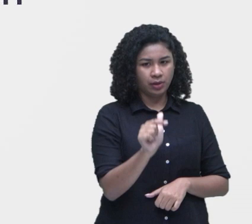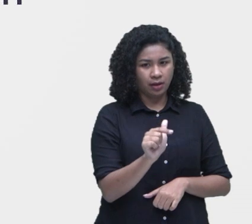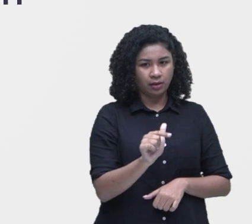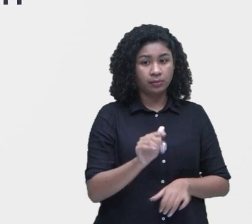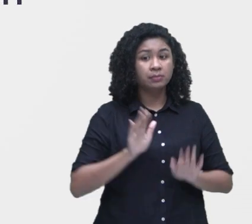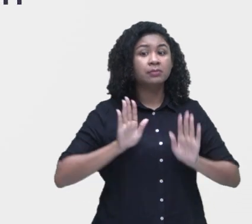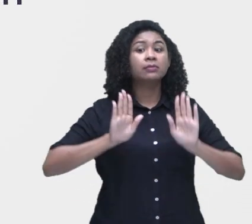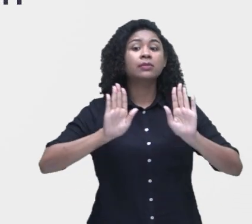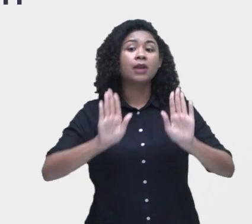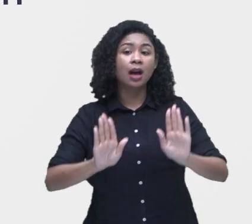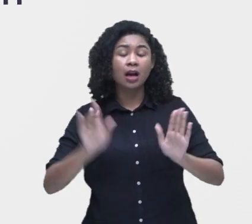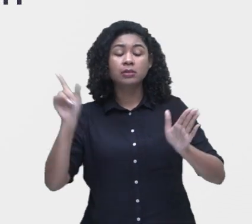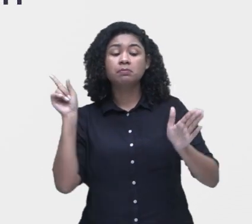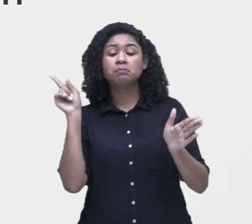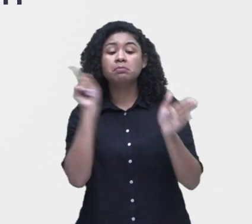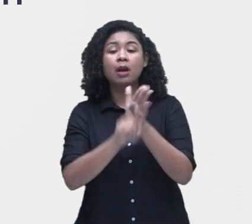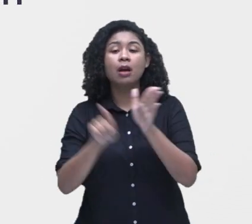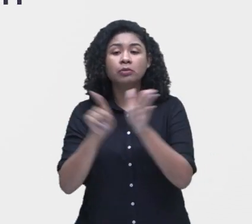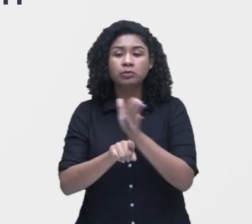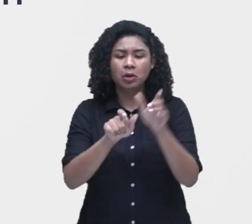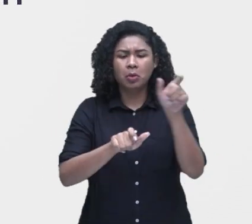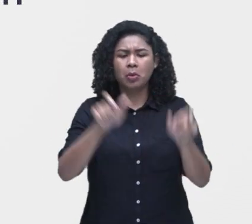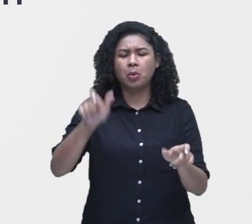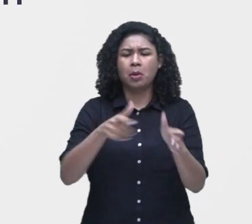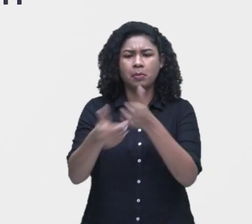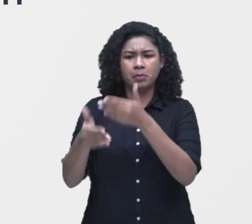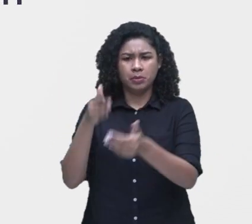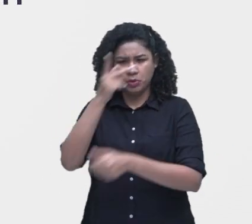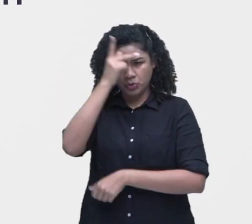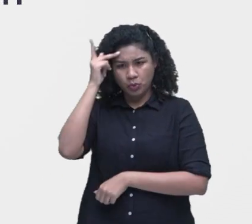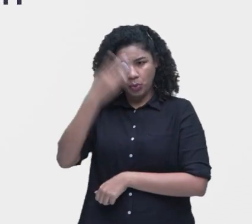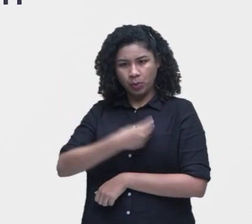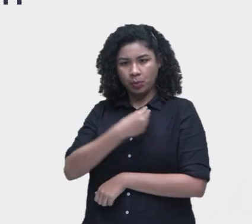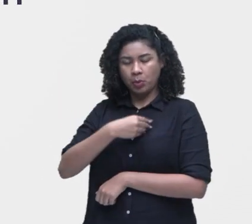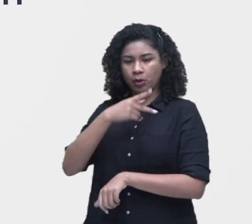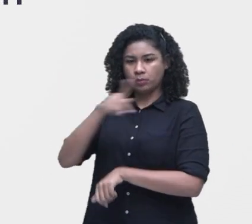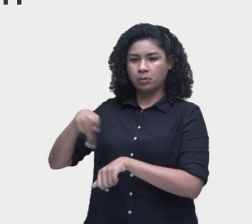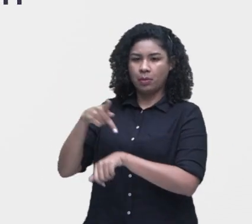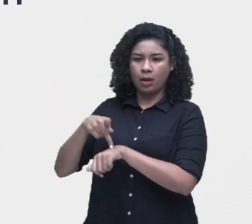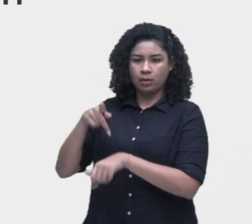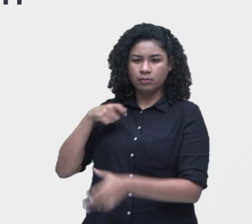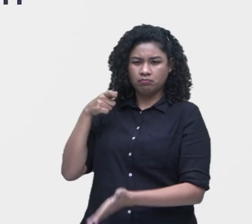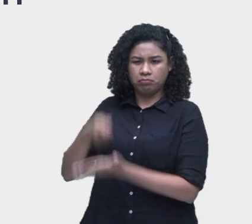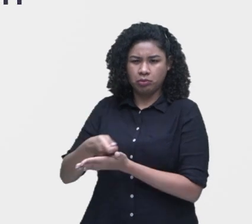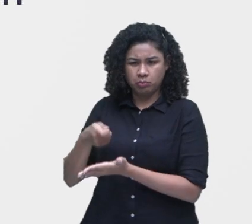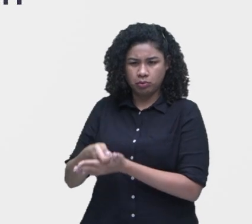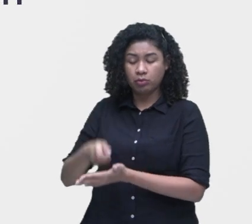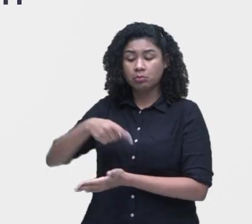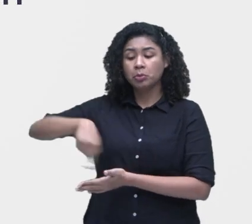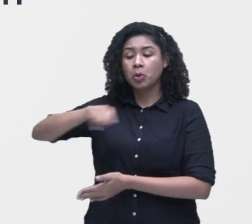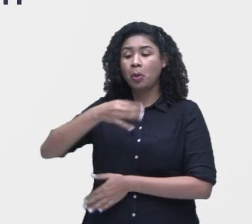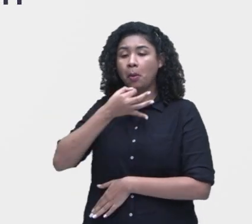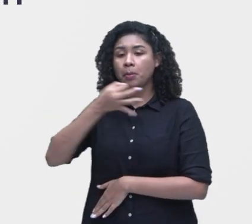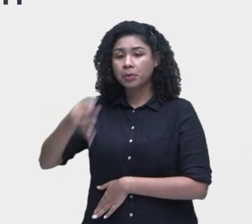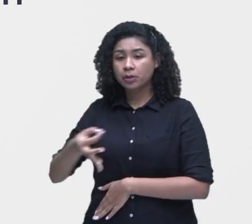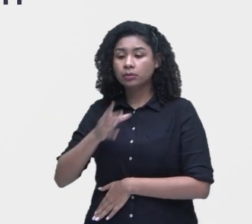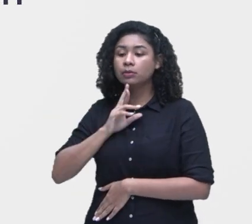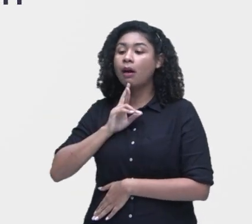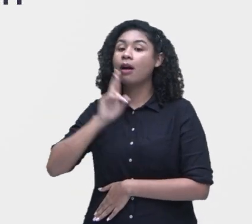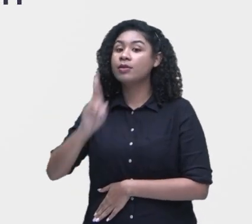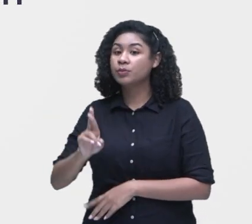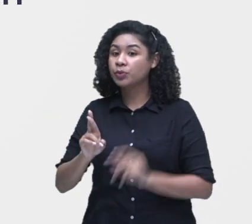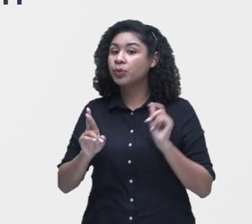se você perguntar a qualquer cidadão de uma ditadura o que acha de seu país, ele